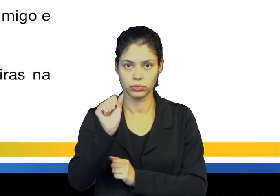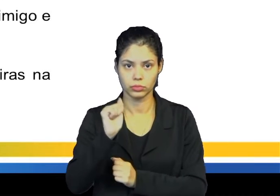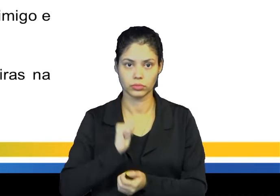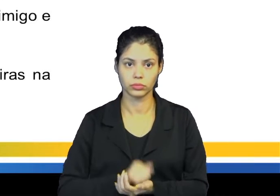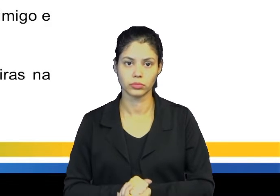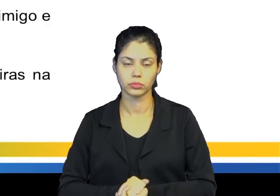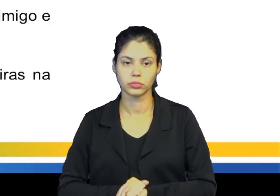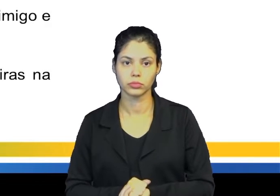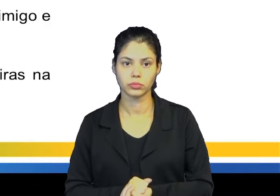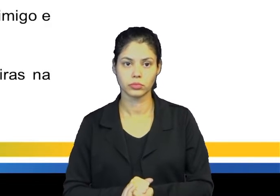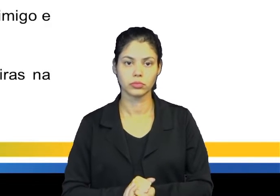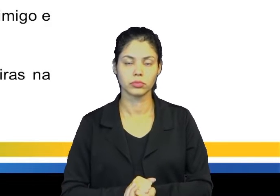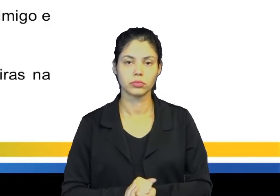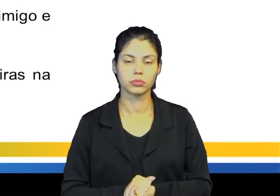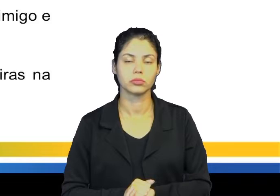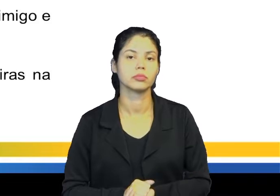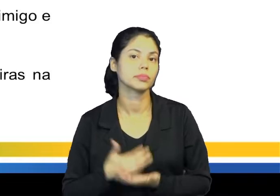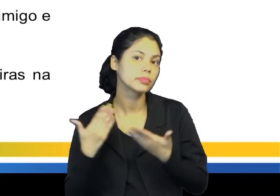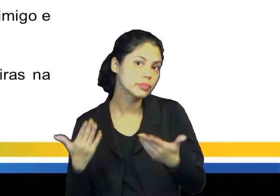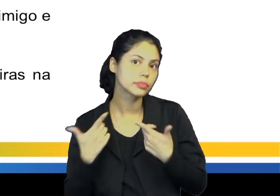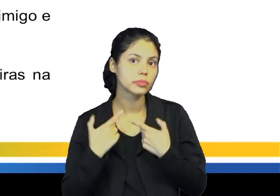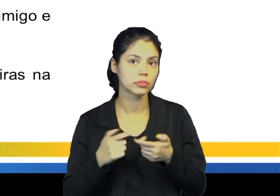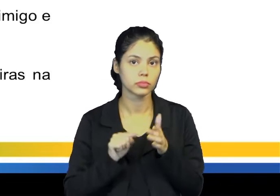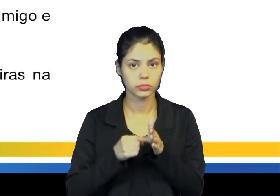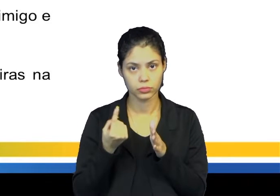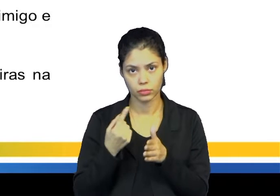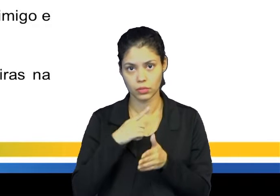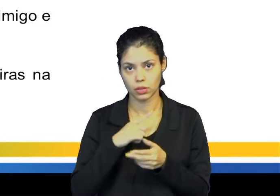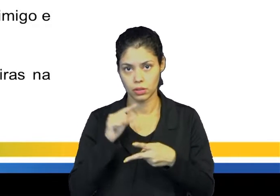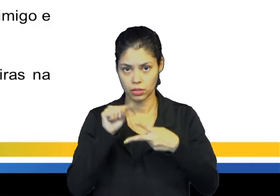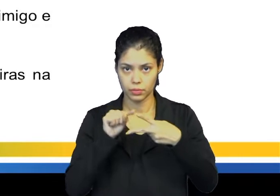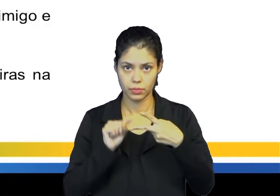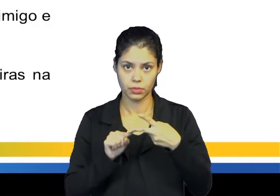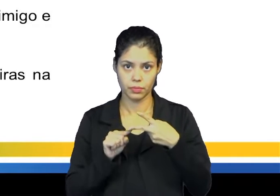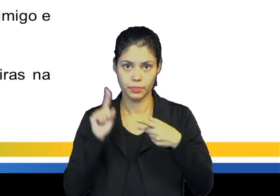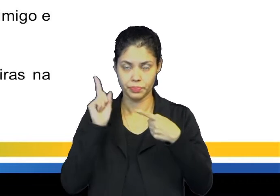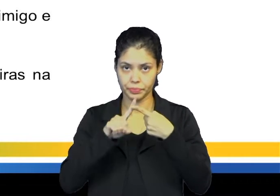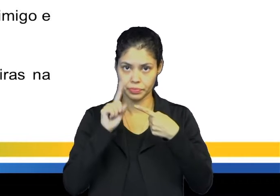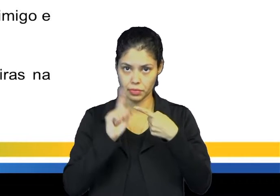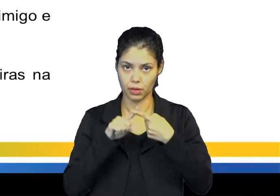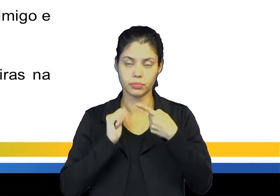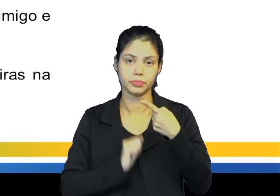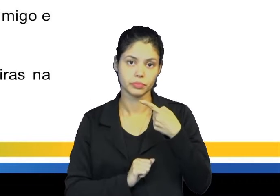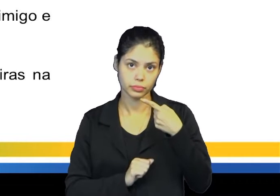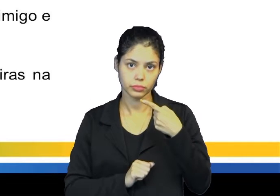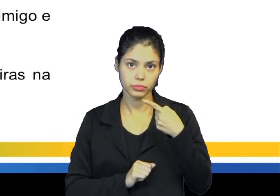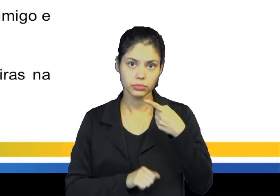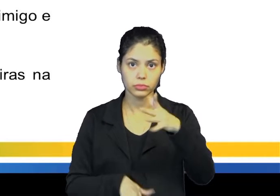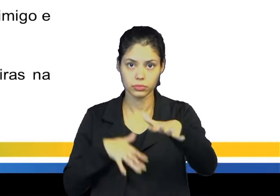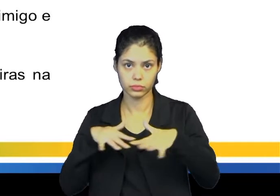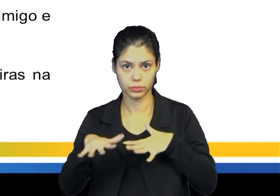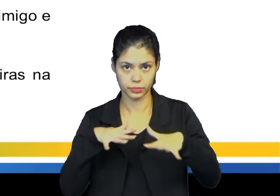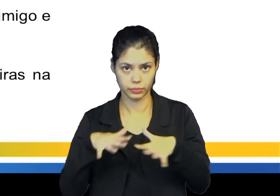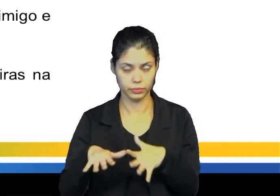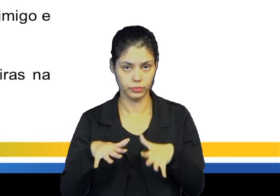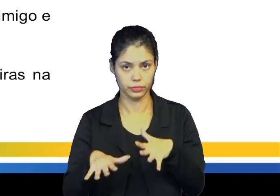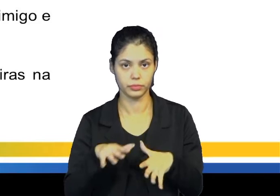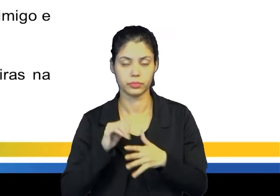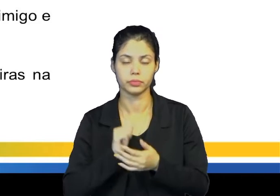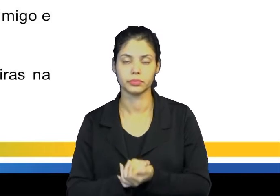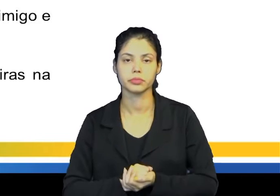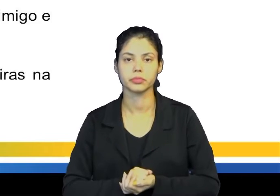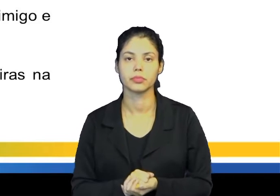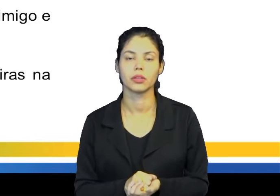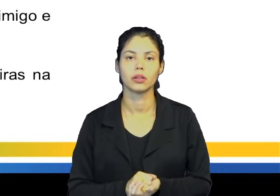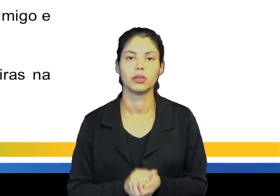metrópoles. Essa guerra, a Primeira Guerra Mundial, teve duas fases. A primeira fase é uma fase de movimento, né, uma guerra de